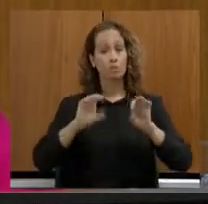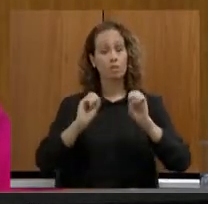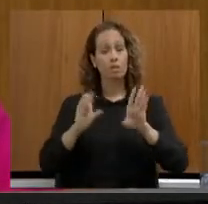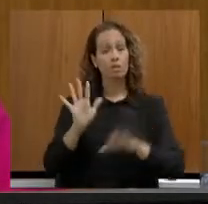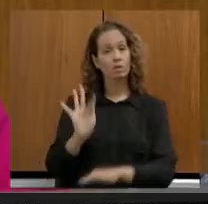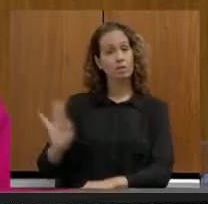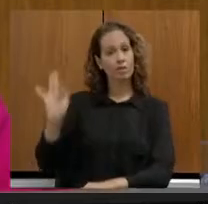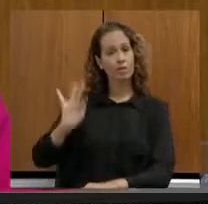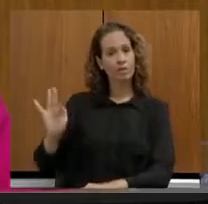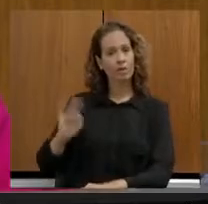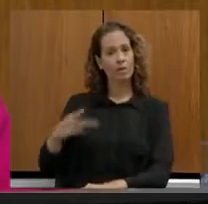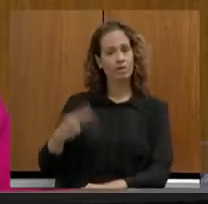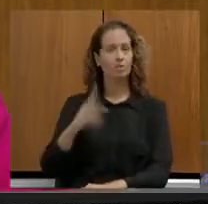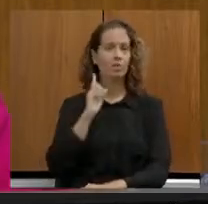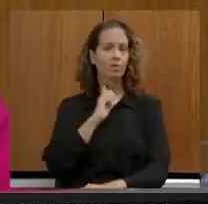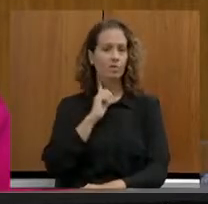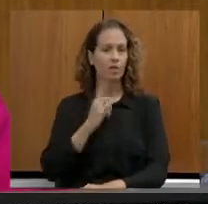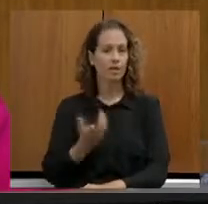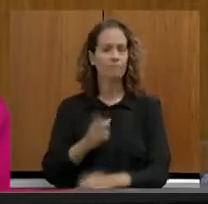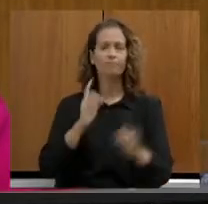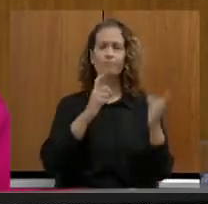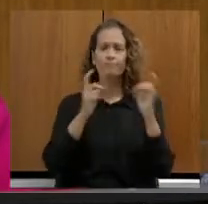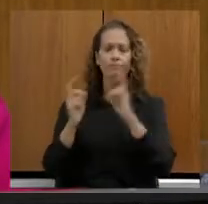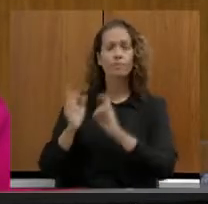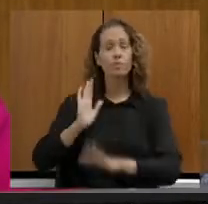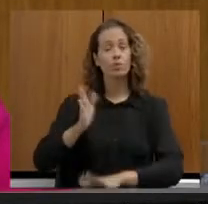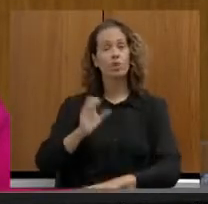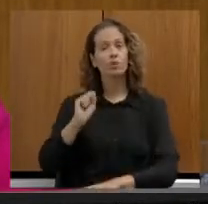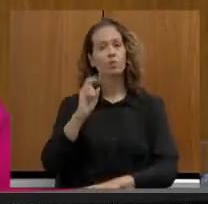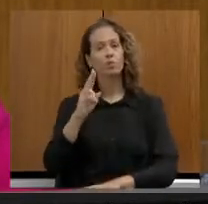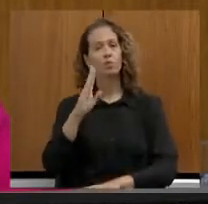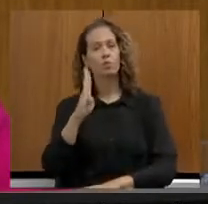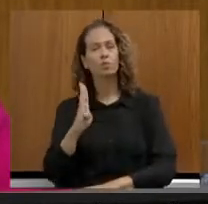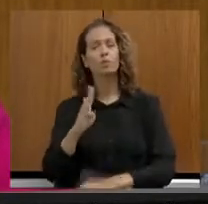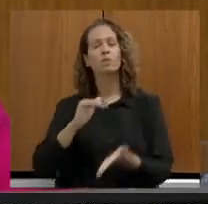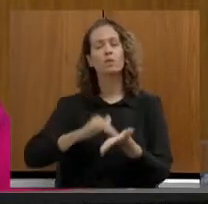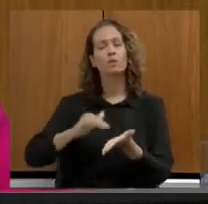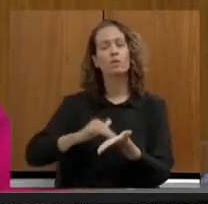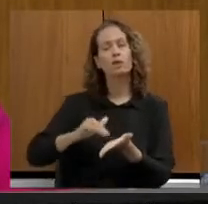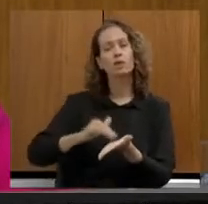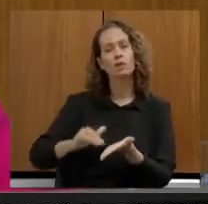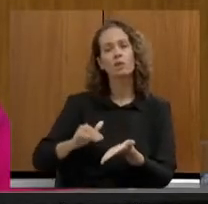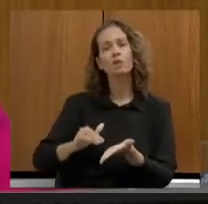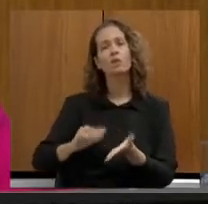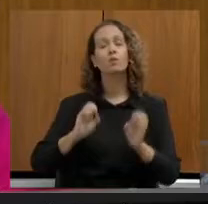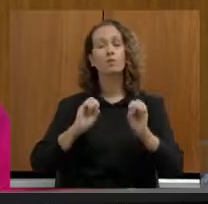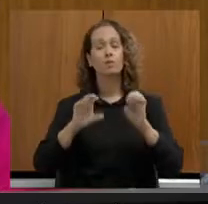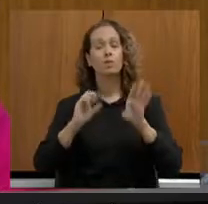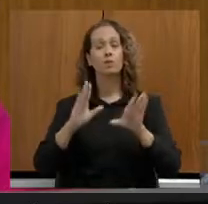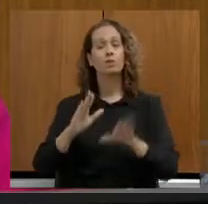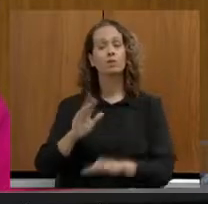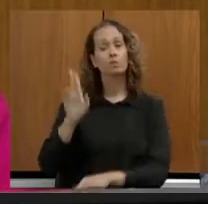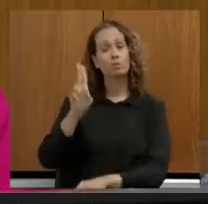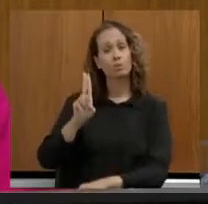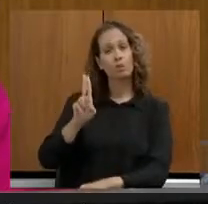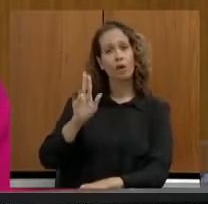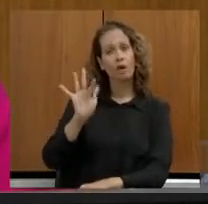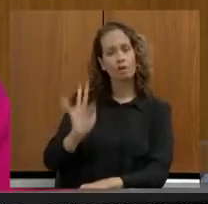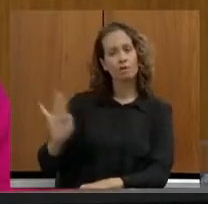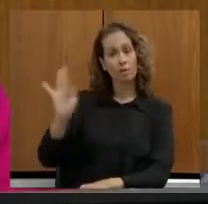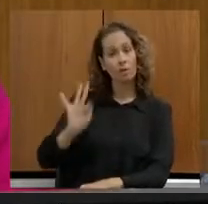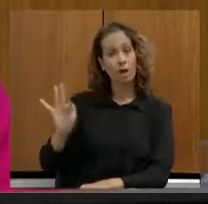desde as primeiras audiências quando criou a subsecretaria do ensino superior o sentimento que nós tínhamos naquele